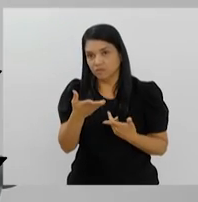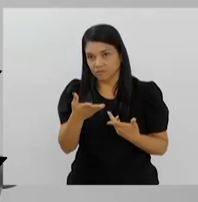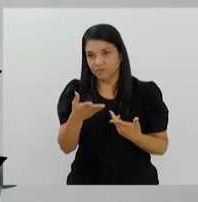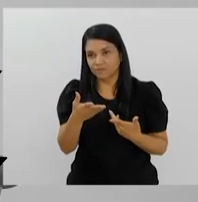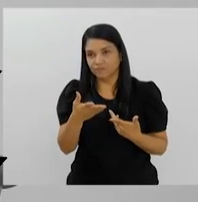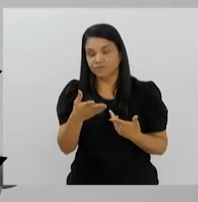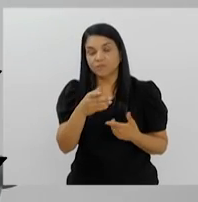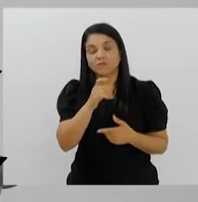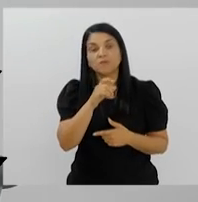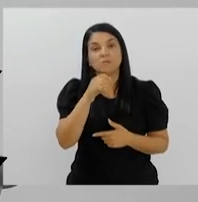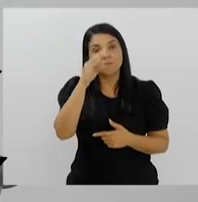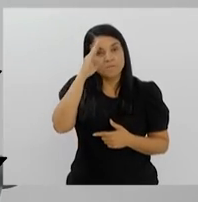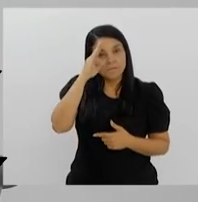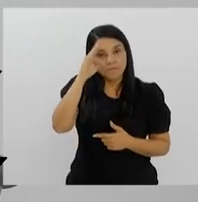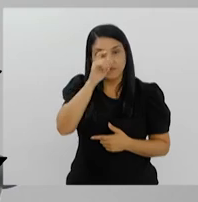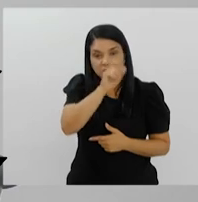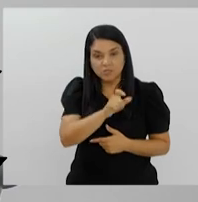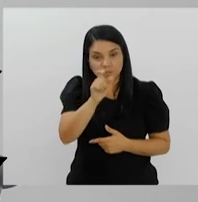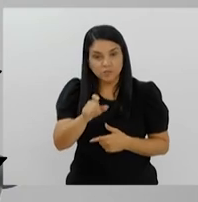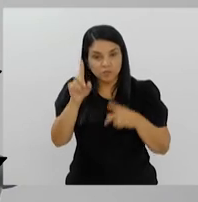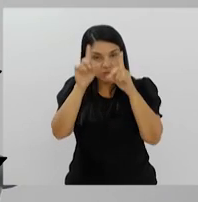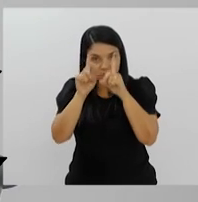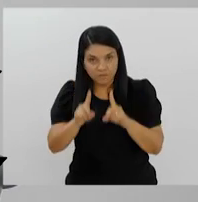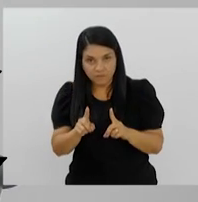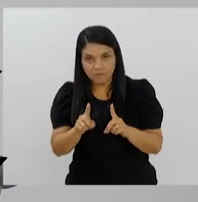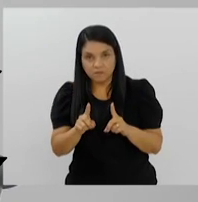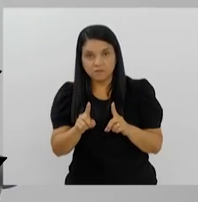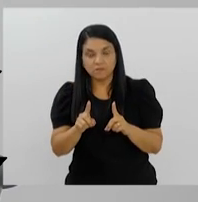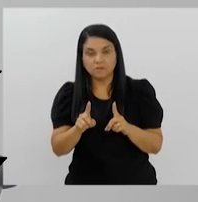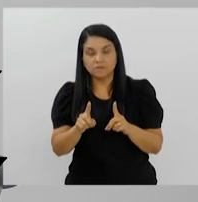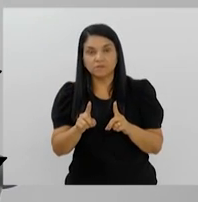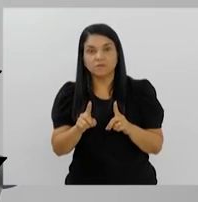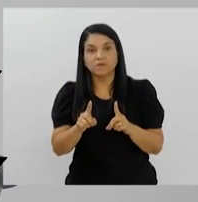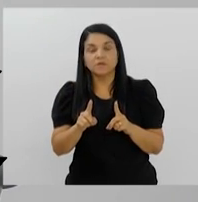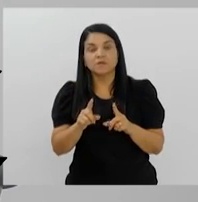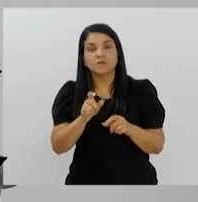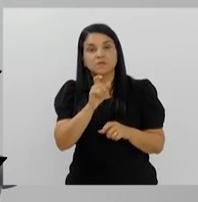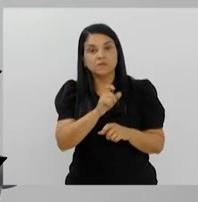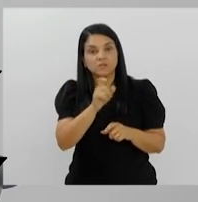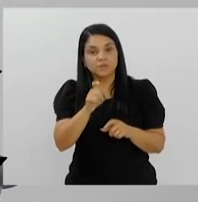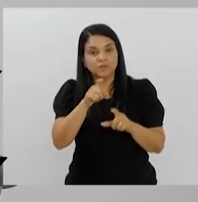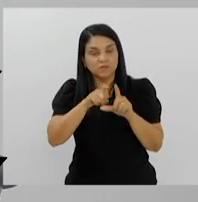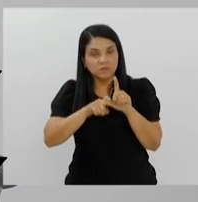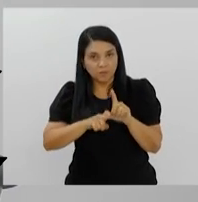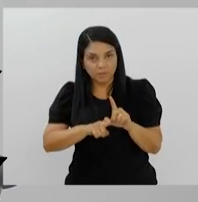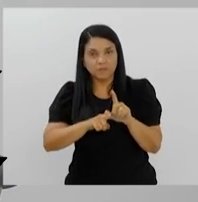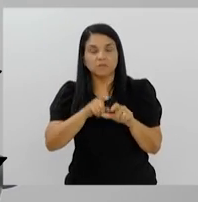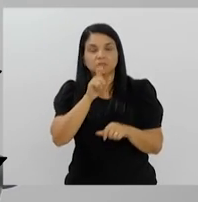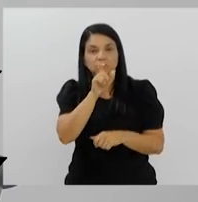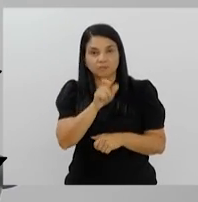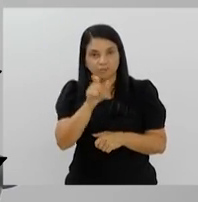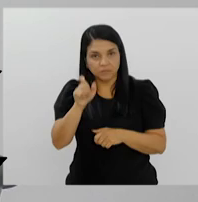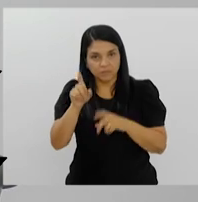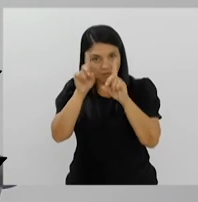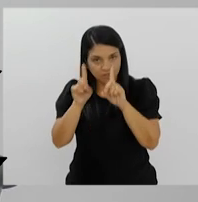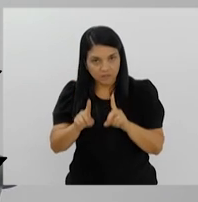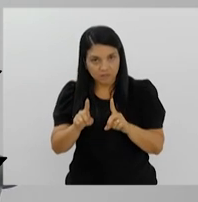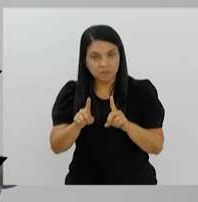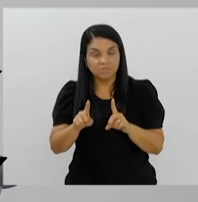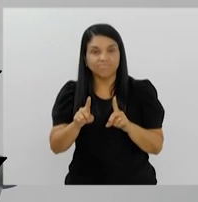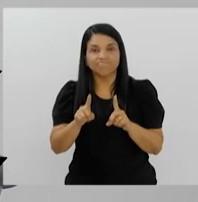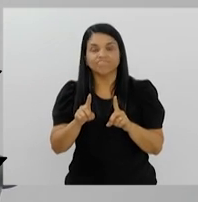das pessoas com deficiência dos dependentes com deficiência O que torna a relação